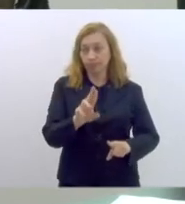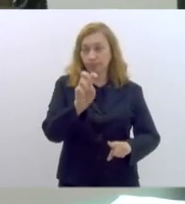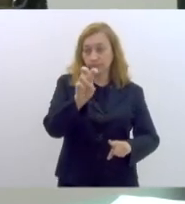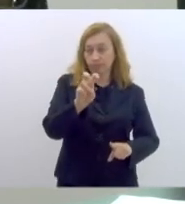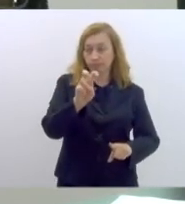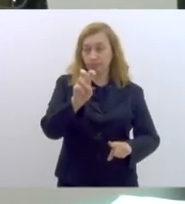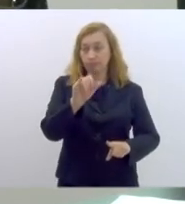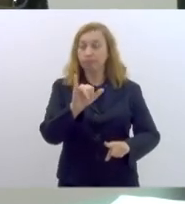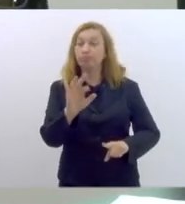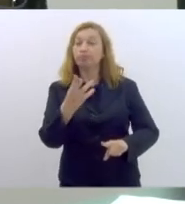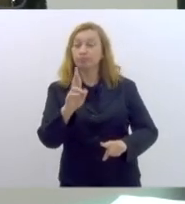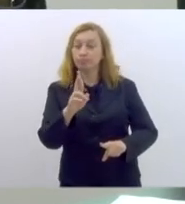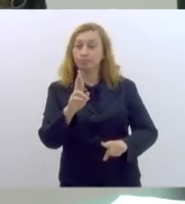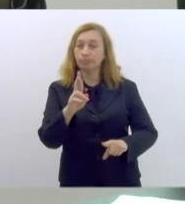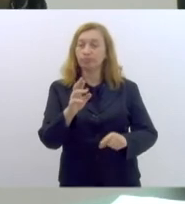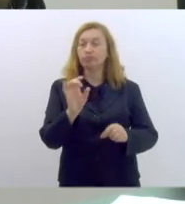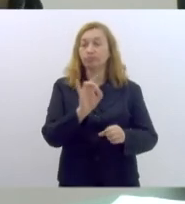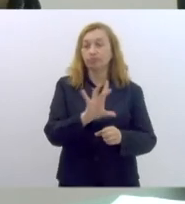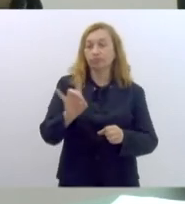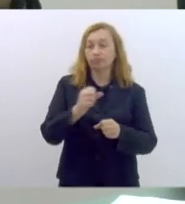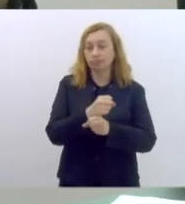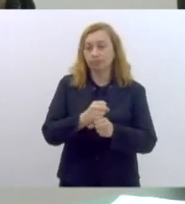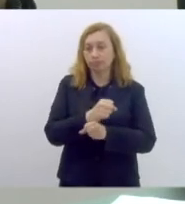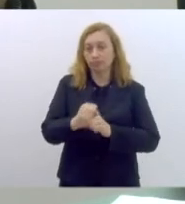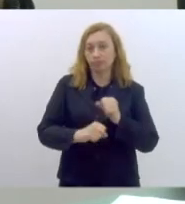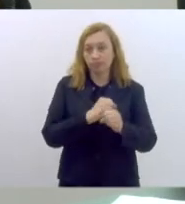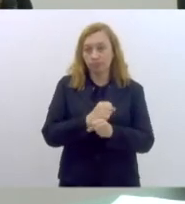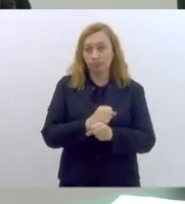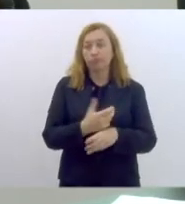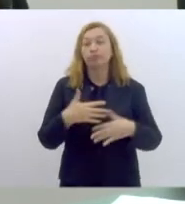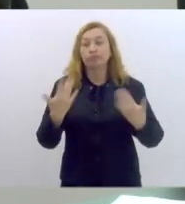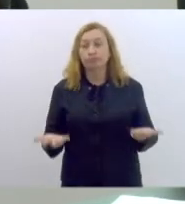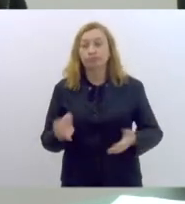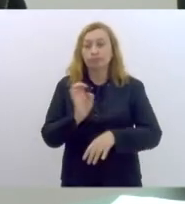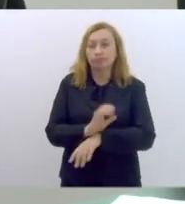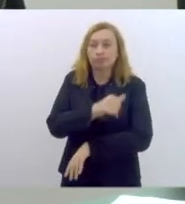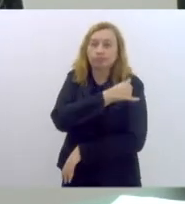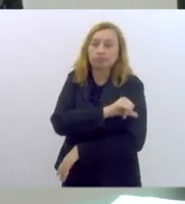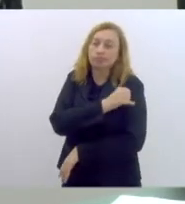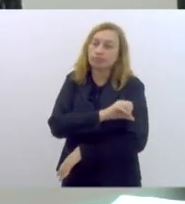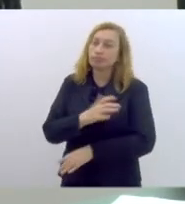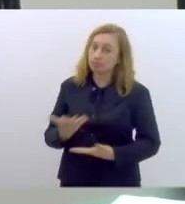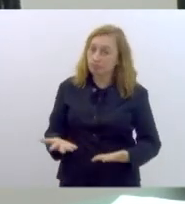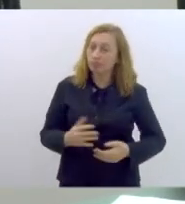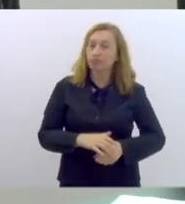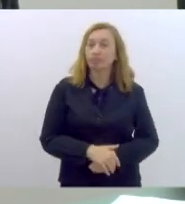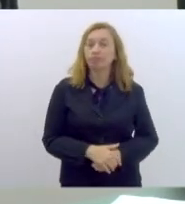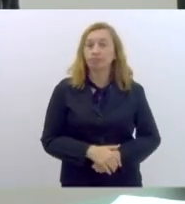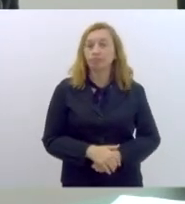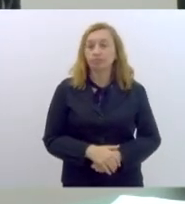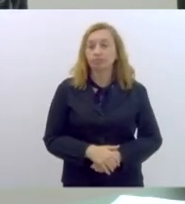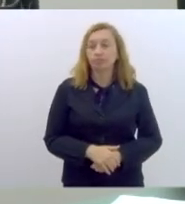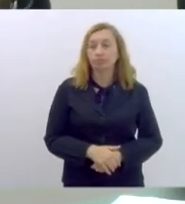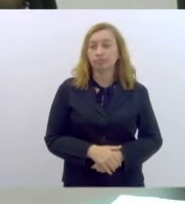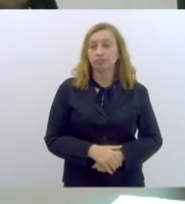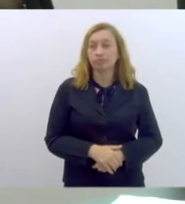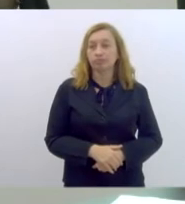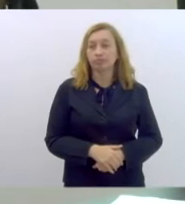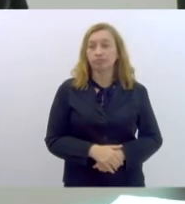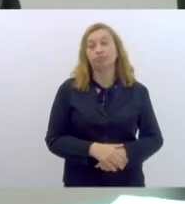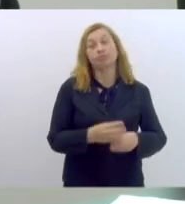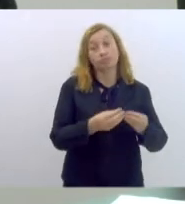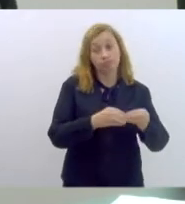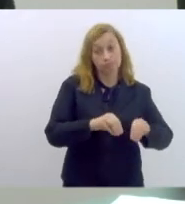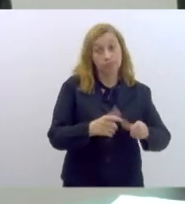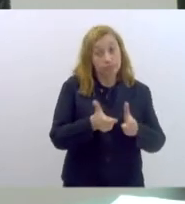bilhões por ano. Então, o Estado do Rio de Janeiro pode ser uma pancada maior ainda,